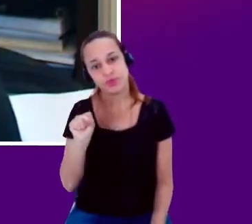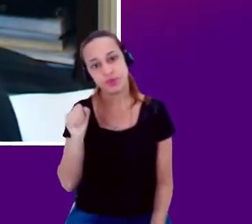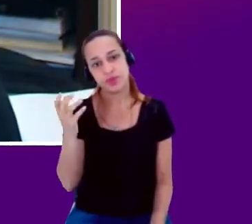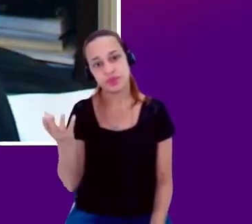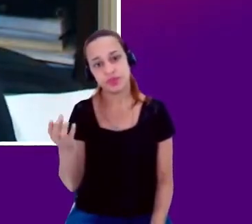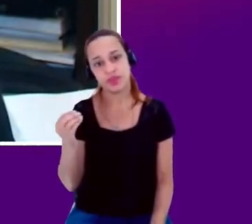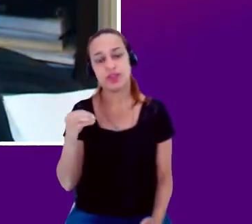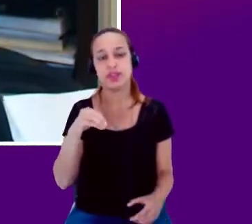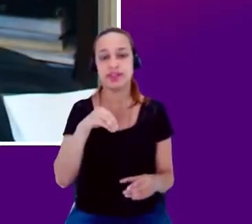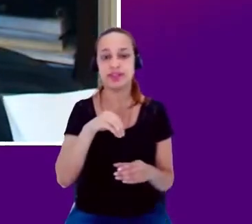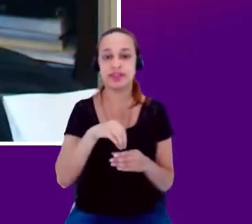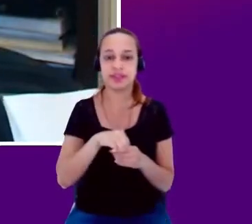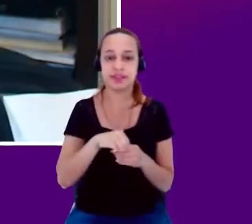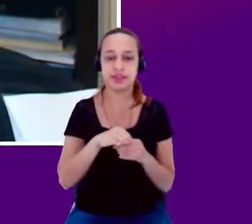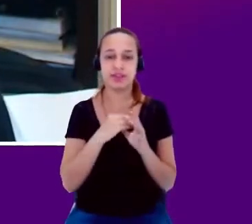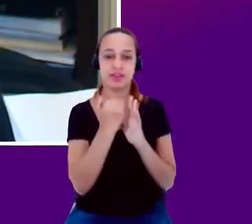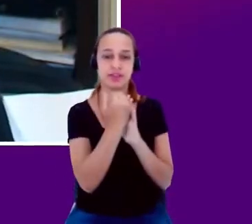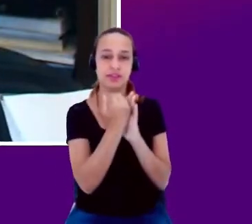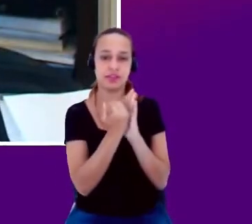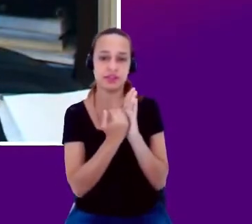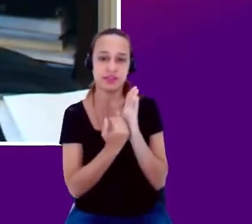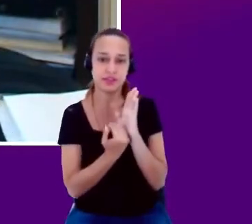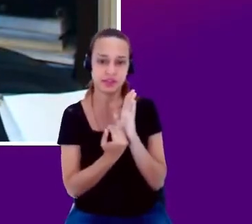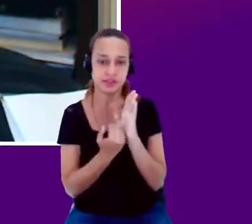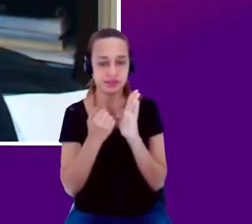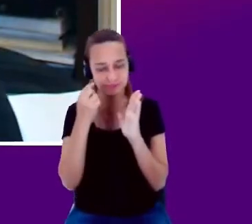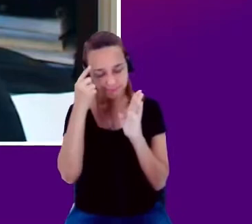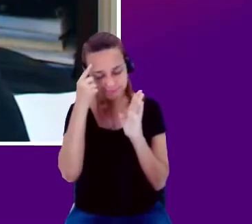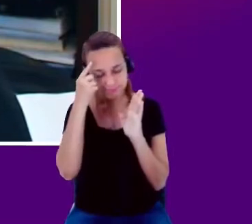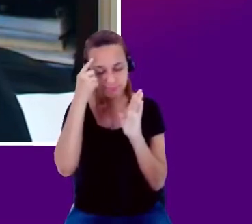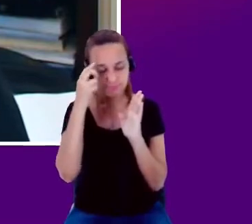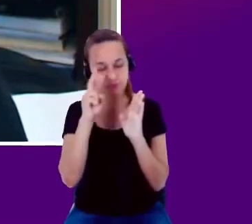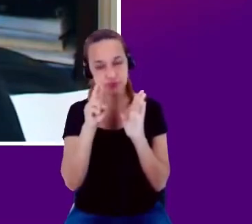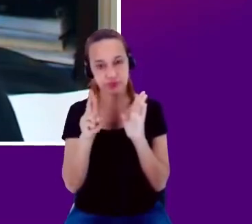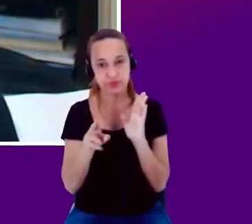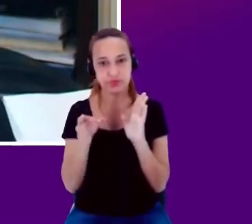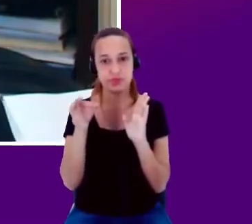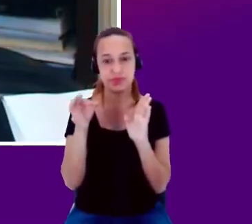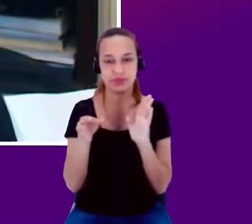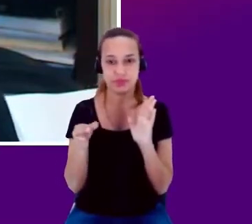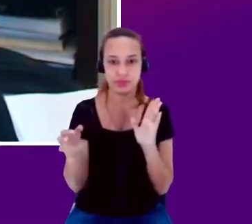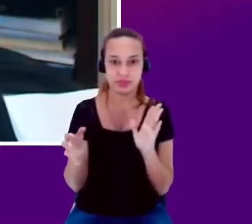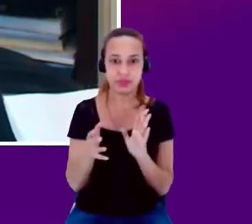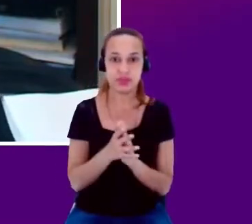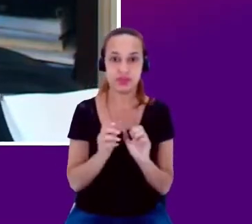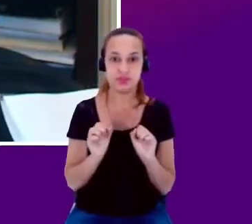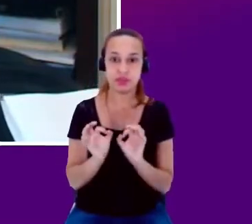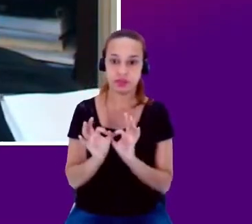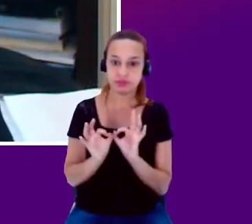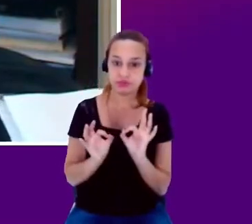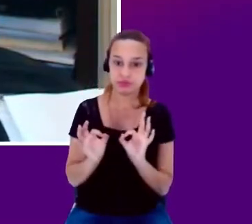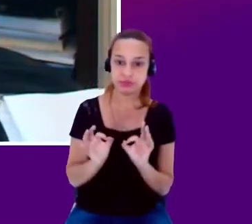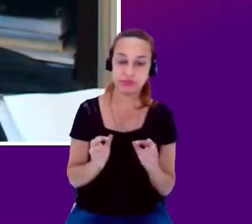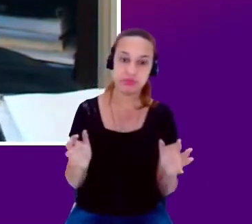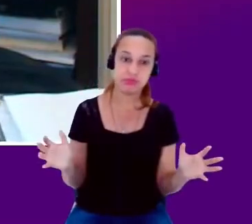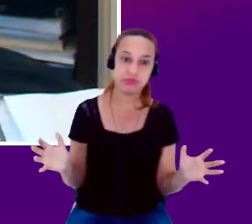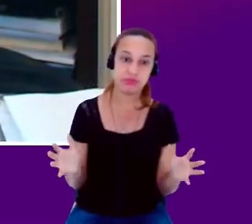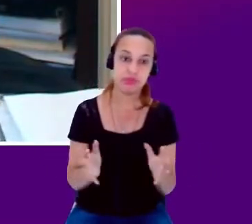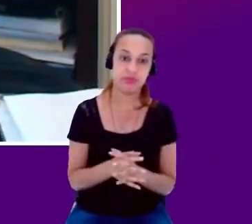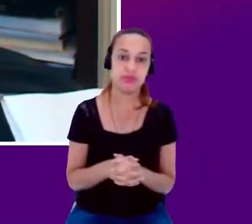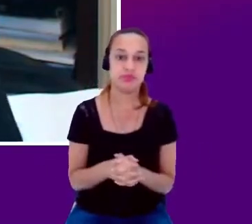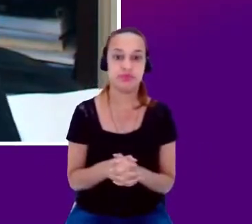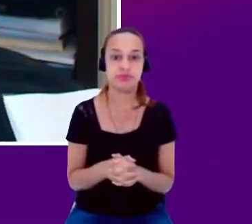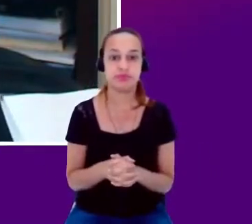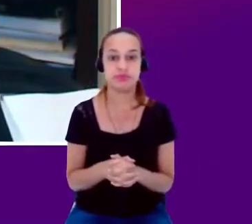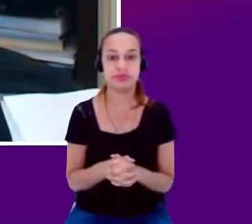dos parâmetros aceitáveis, dentro de uma racionalidade que seja controlável e auditável. Eu acho que eu devo